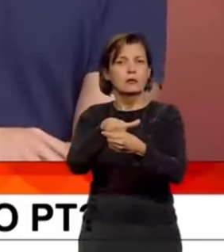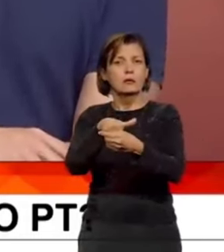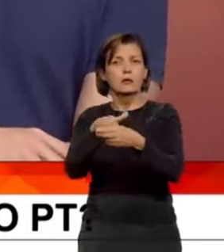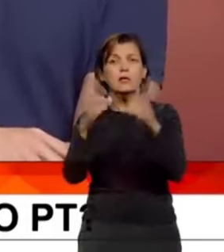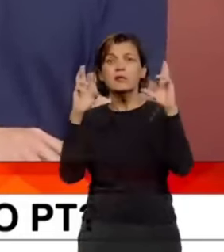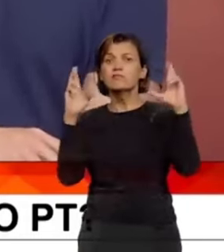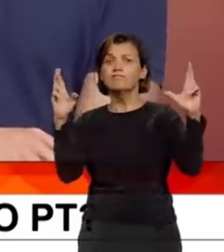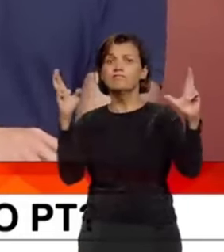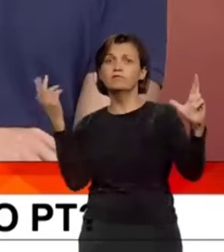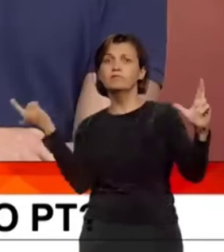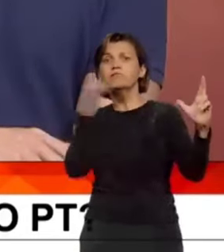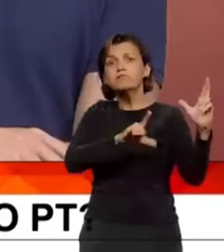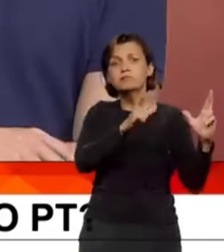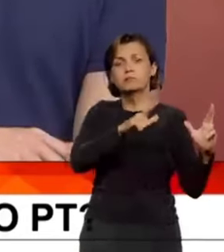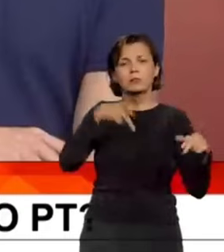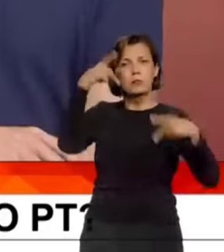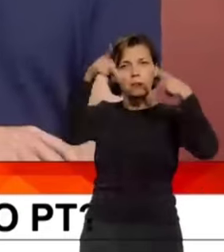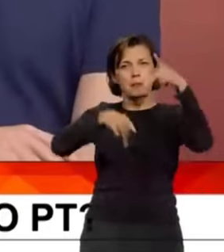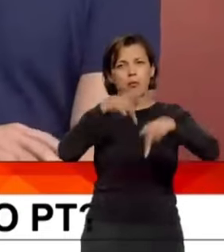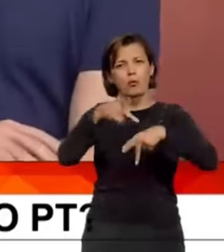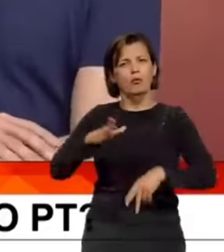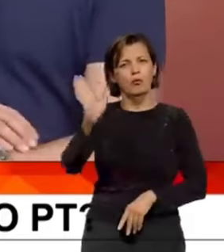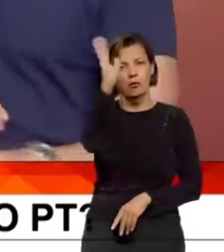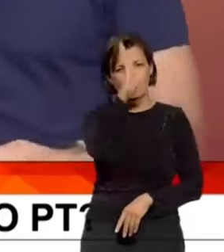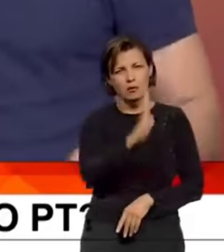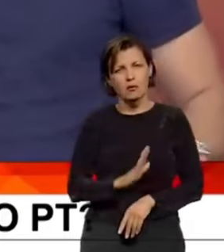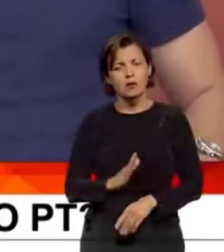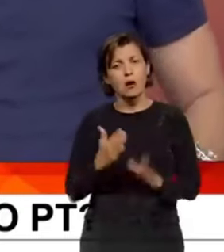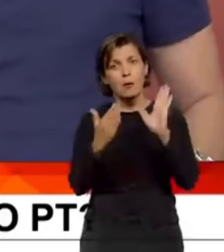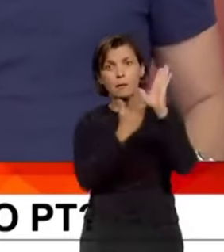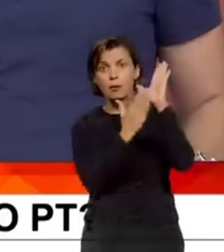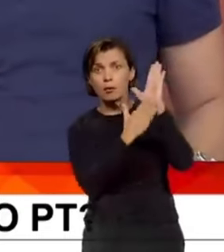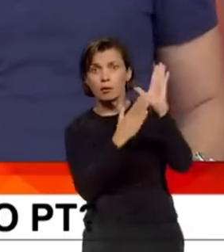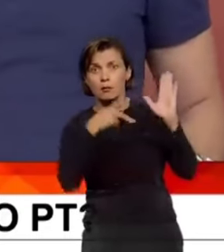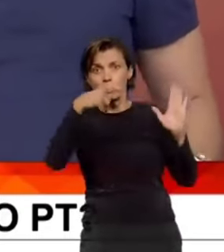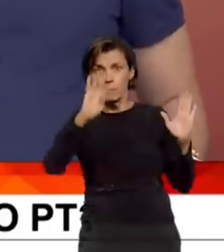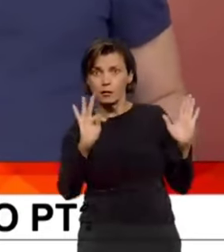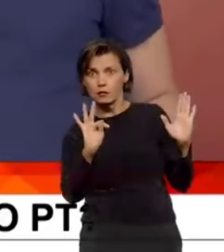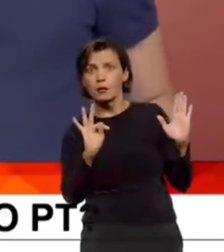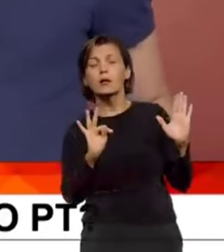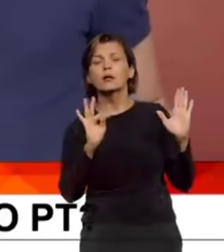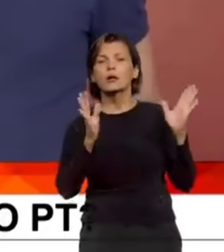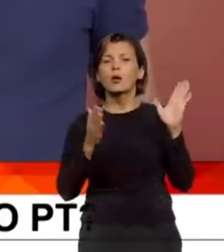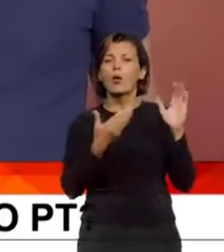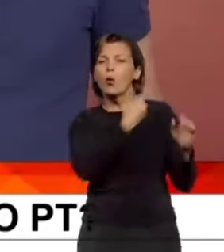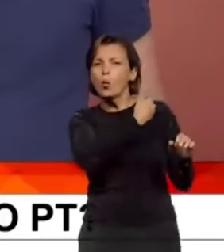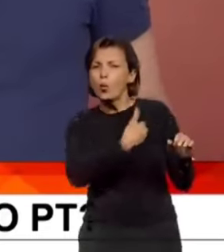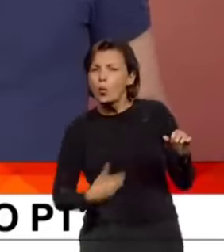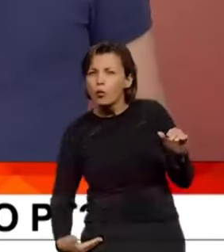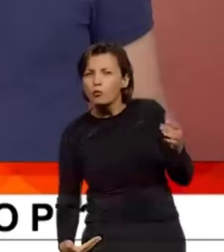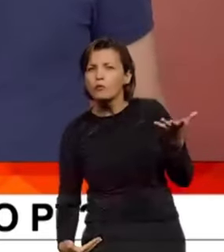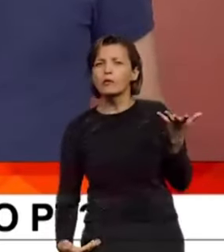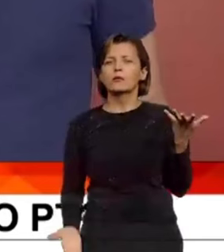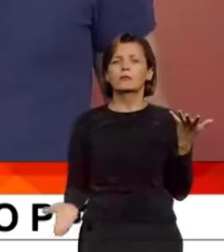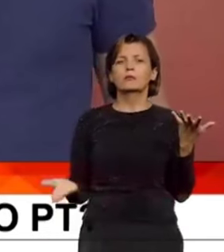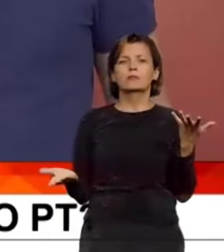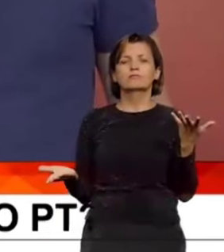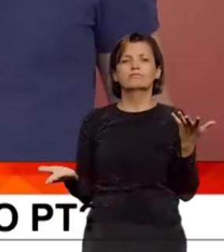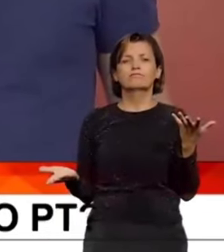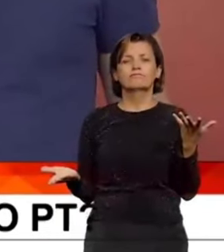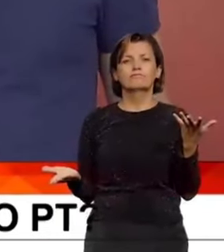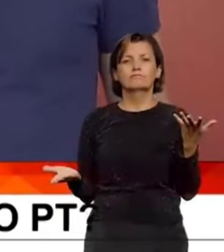eleição da Esperança ao povo brasileiro o programa do governo do PT além de ser um governo